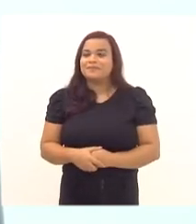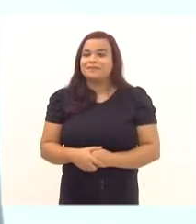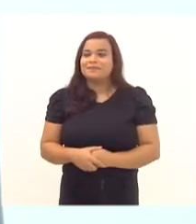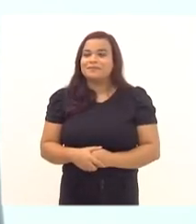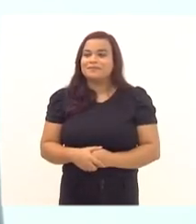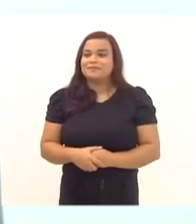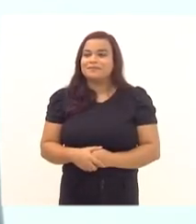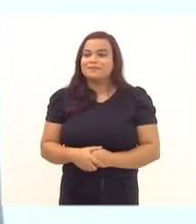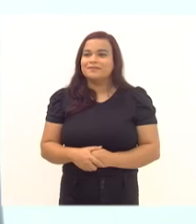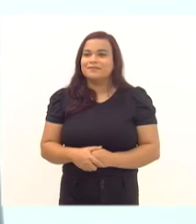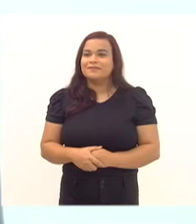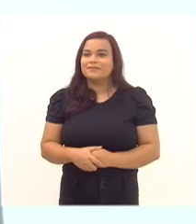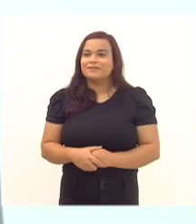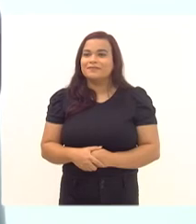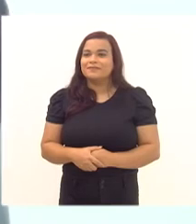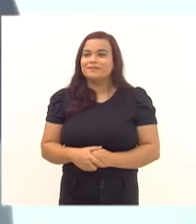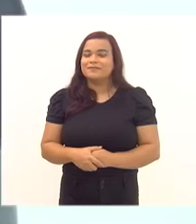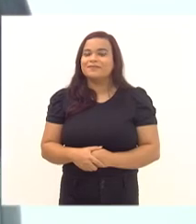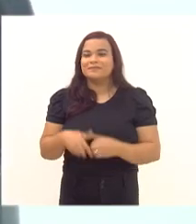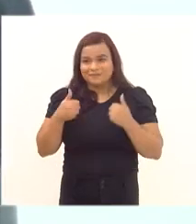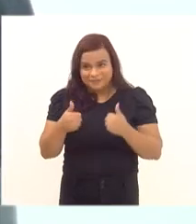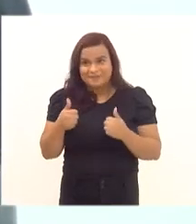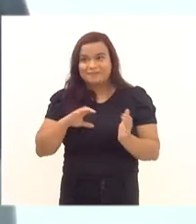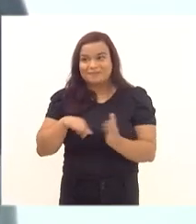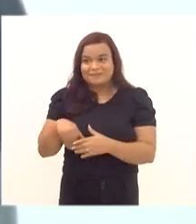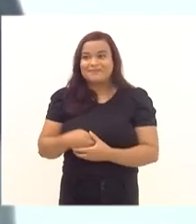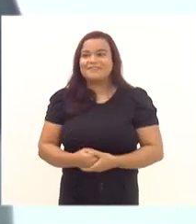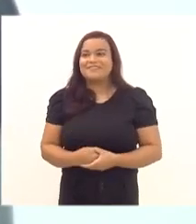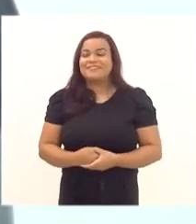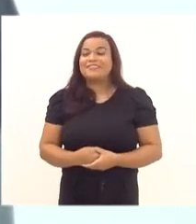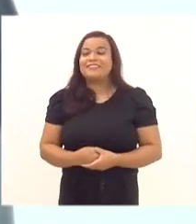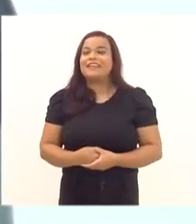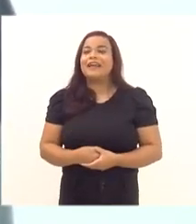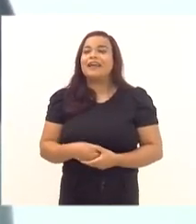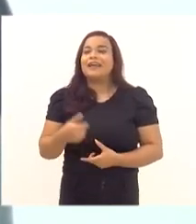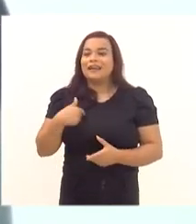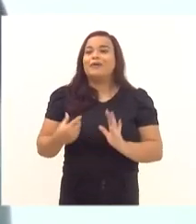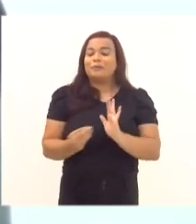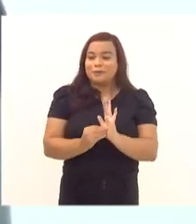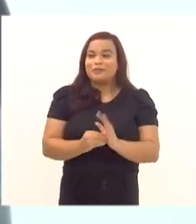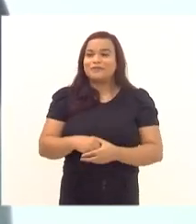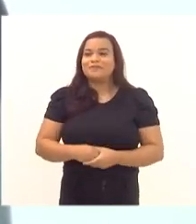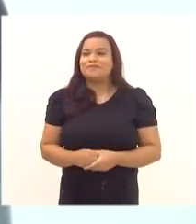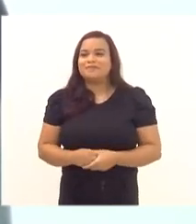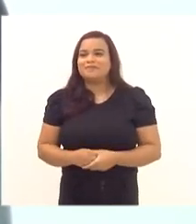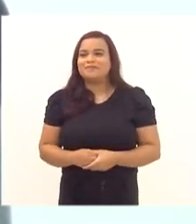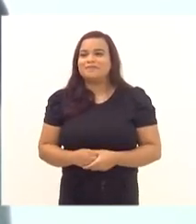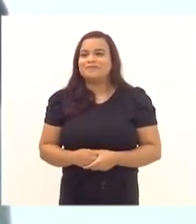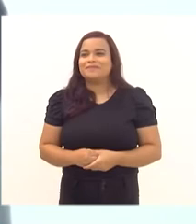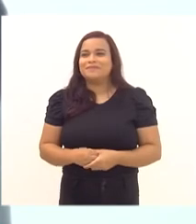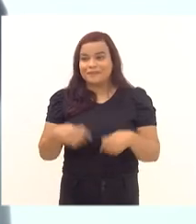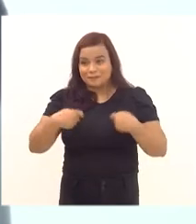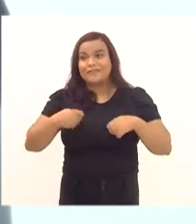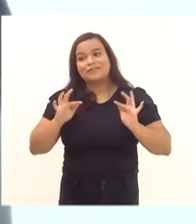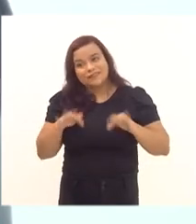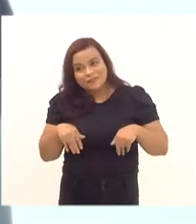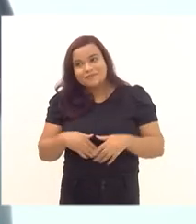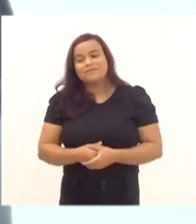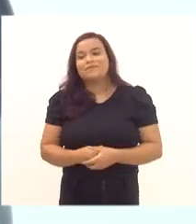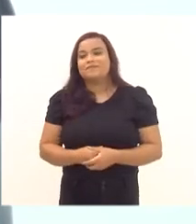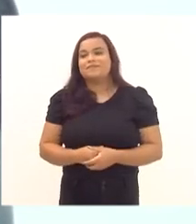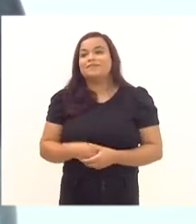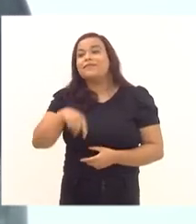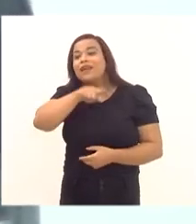agora é só beleza eu eu coloquei e preciso terminar